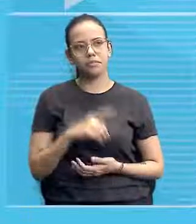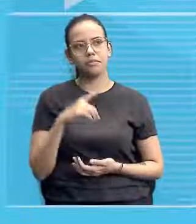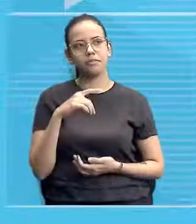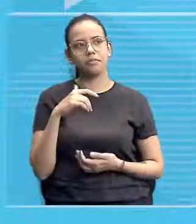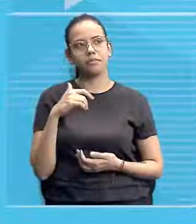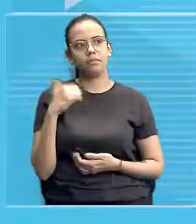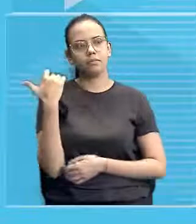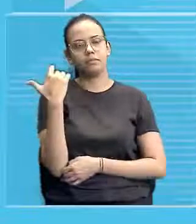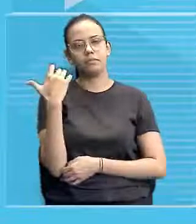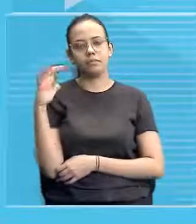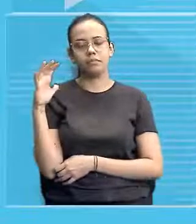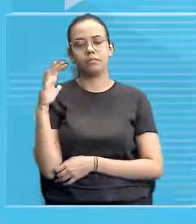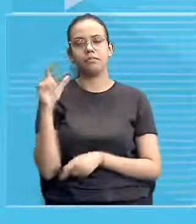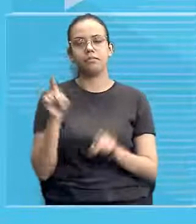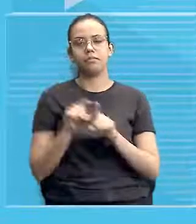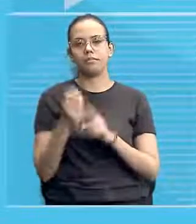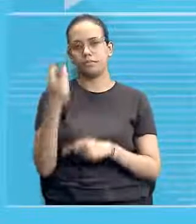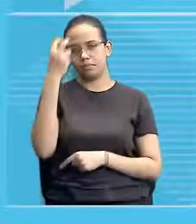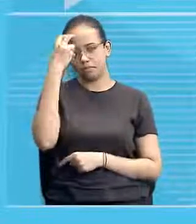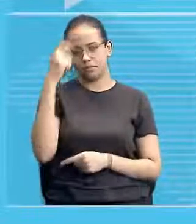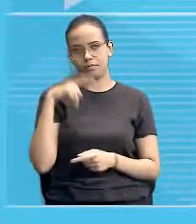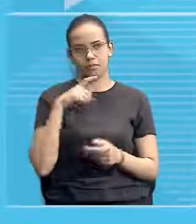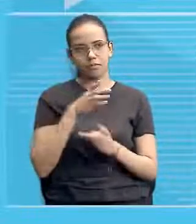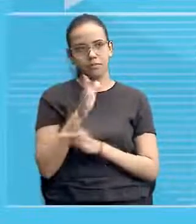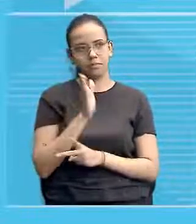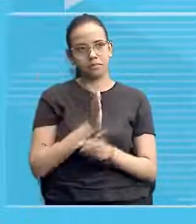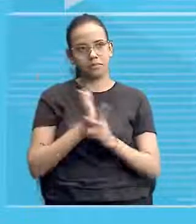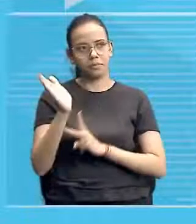da natureza e da cultura.